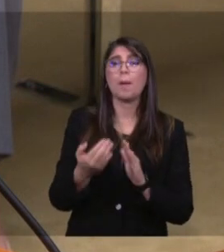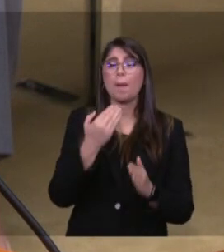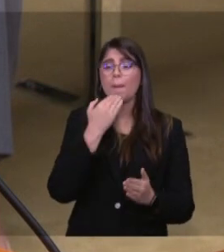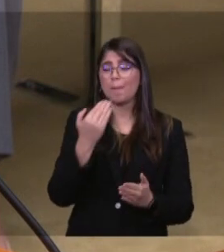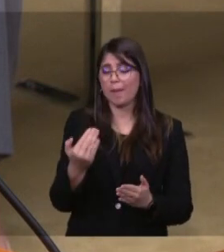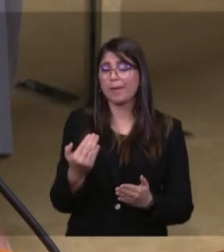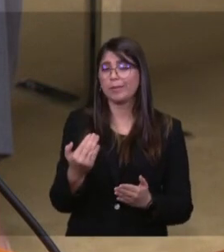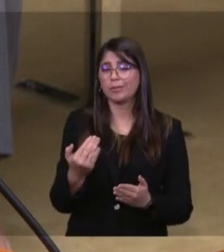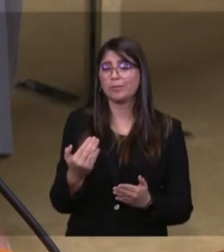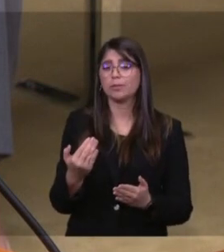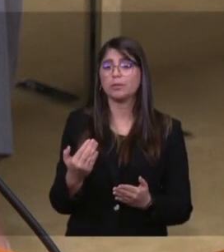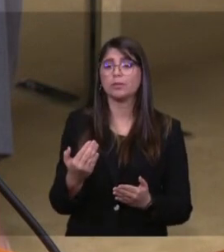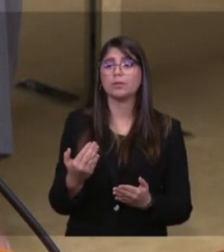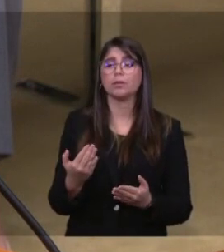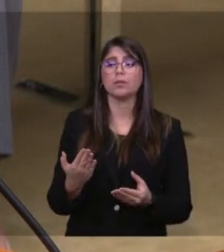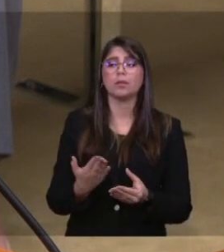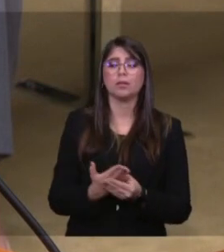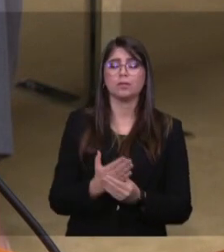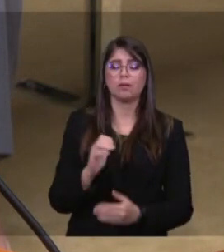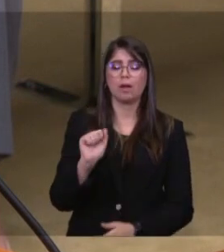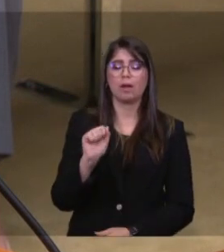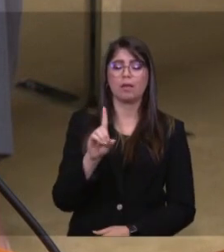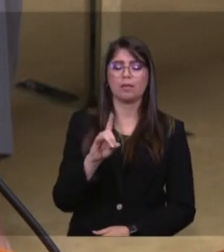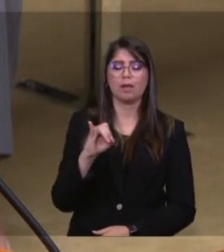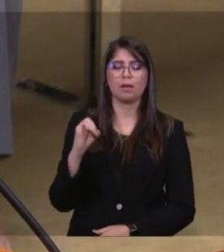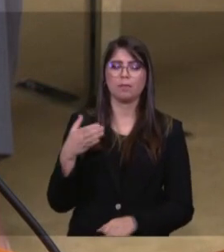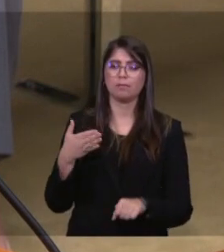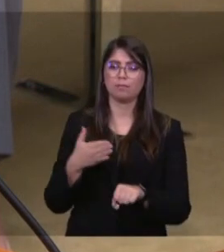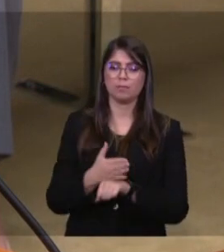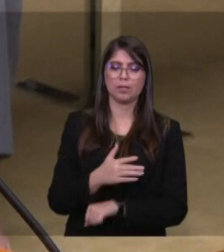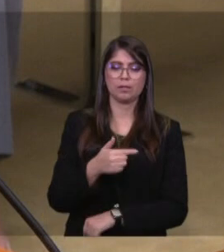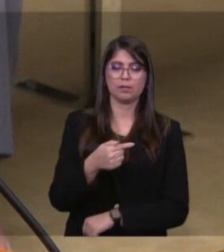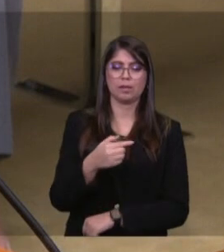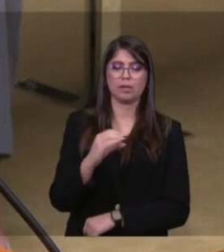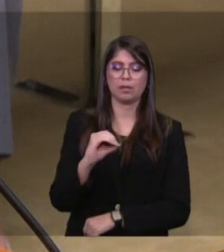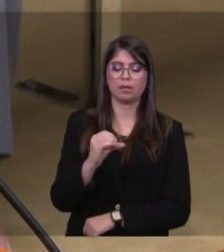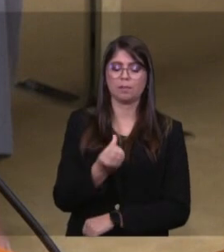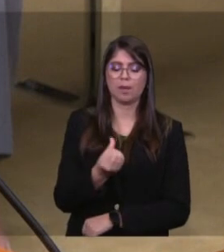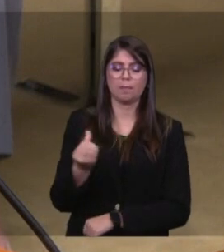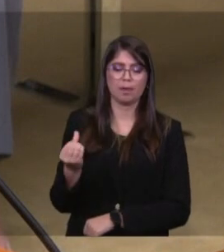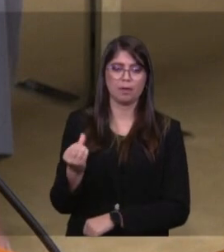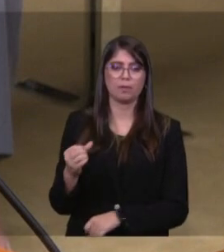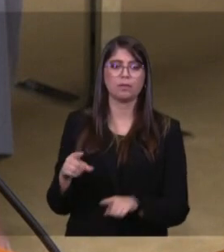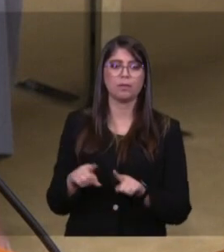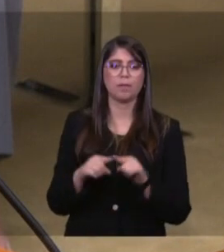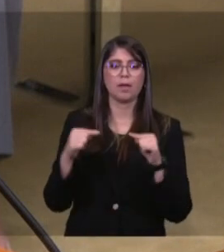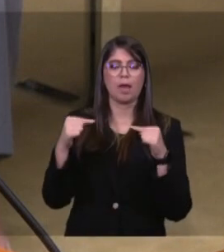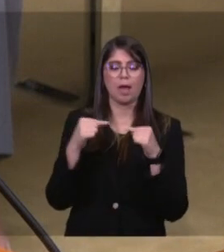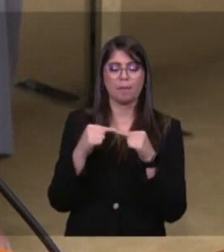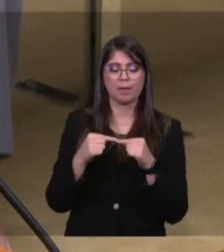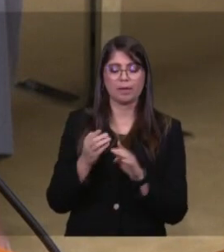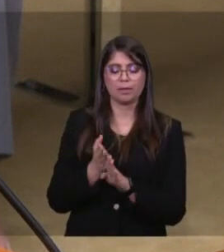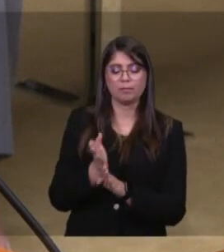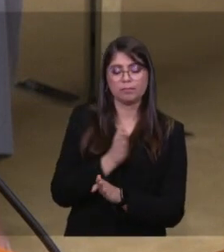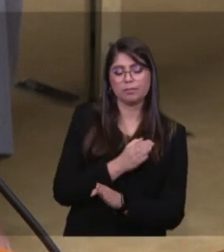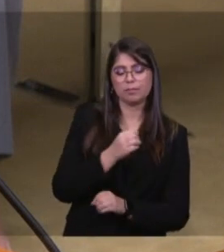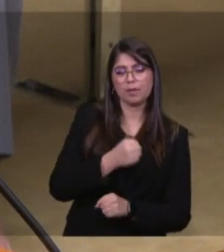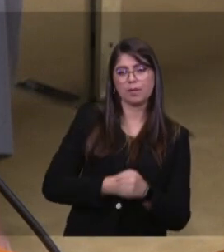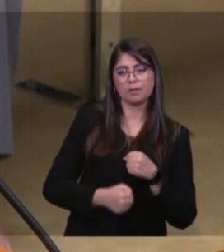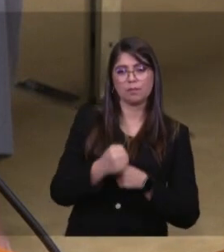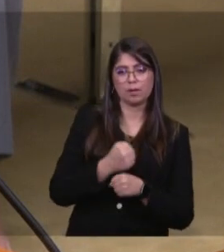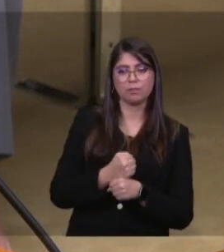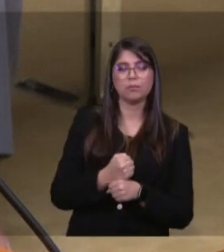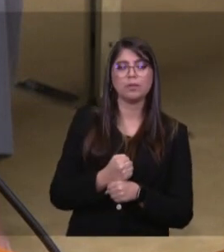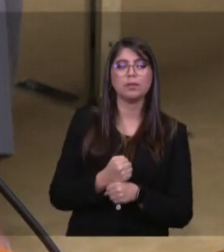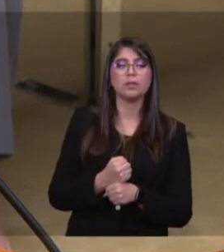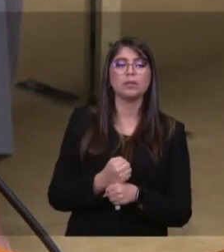seja dado integral provimento à ação de ata de constitucionalidade 7066, sendo aplicado a anterioridade anual, presente caso, ou, quando